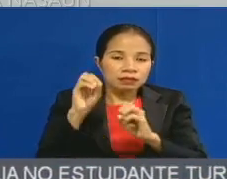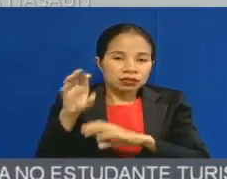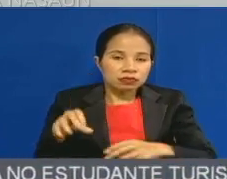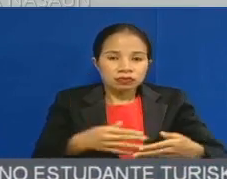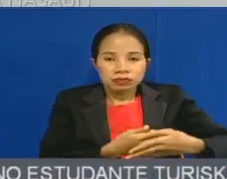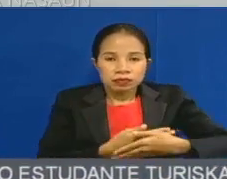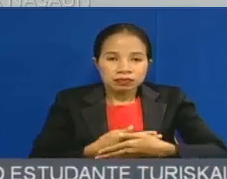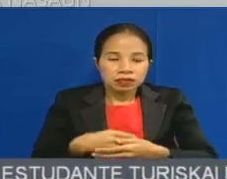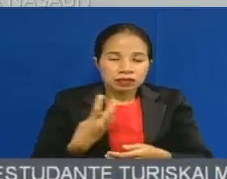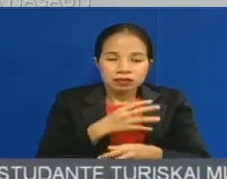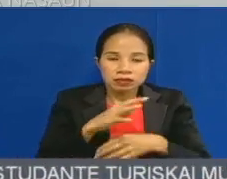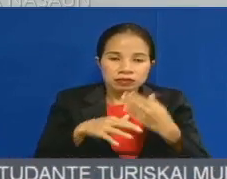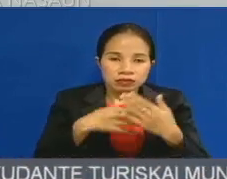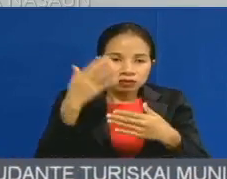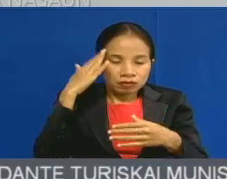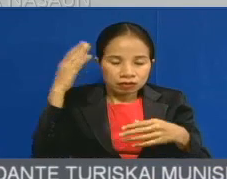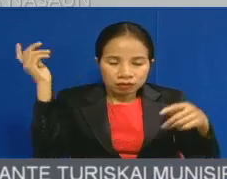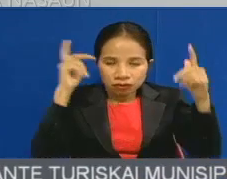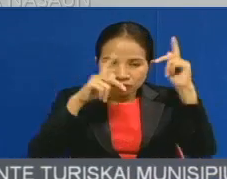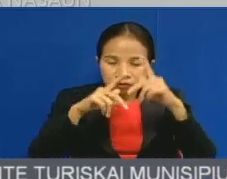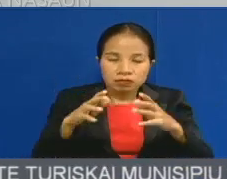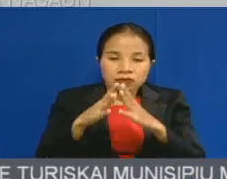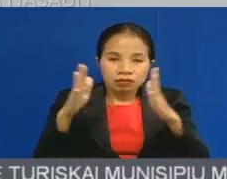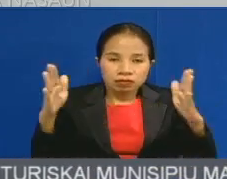Então, tu tenha que ter problema posto que está só uma